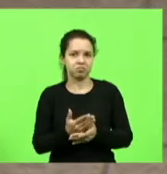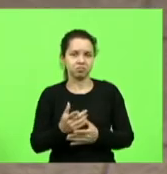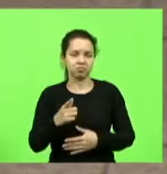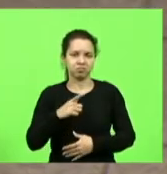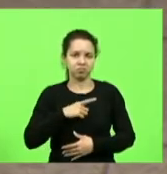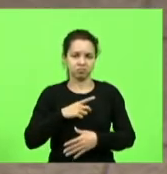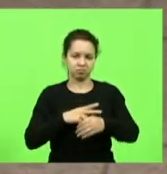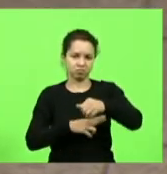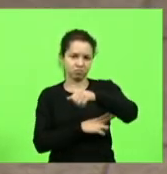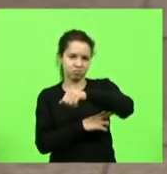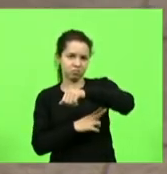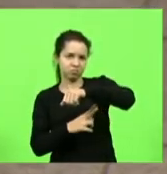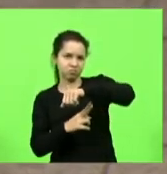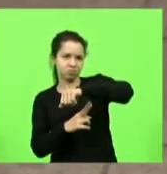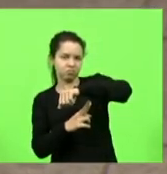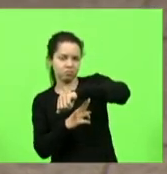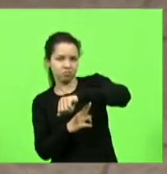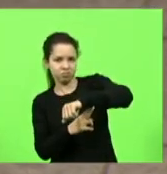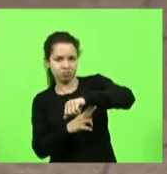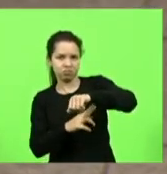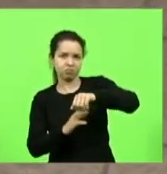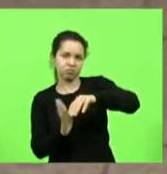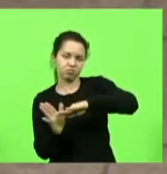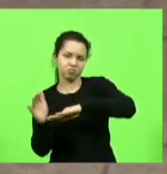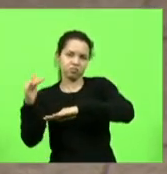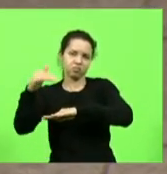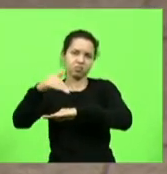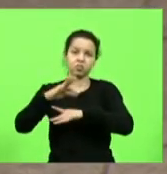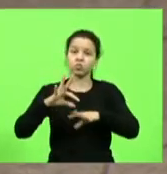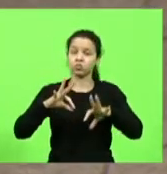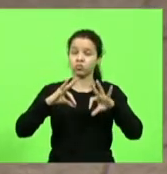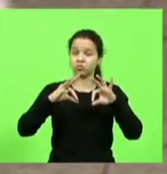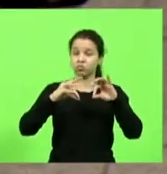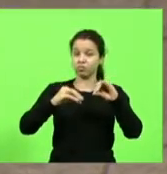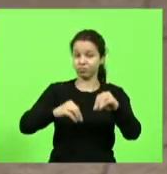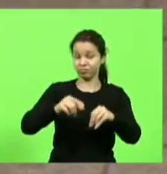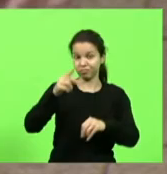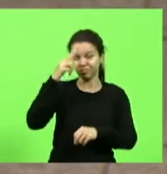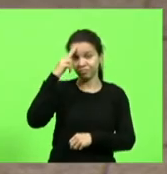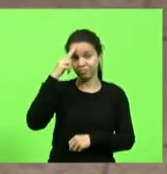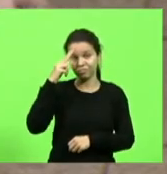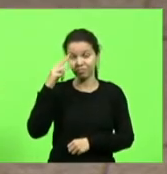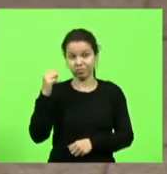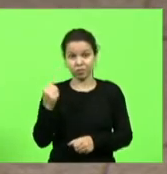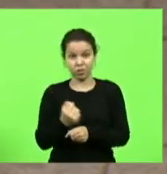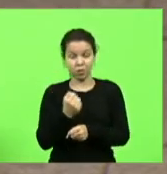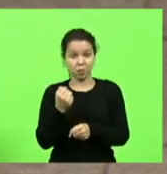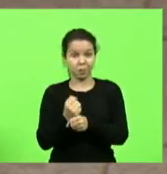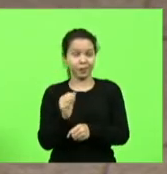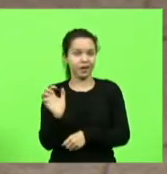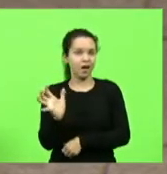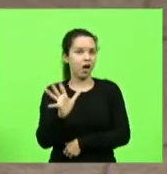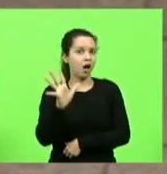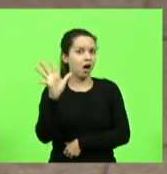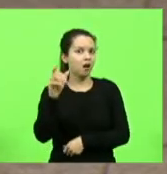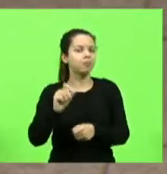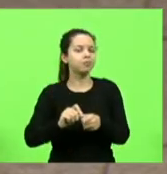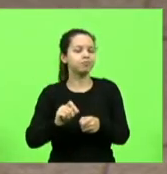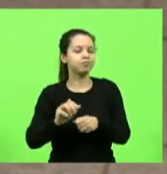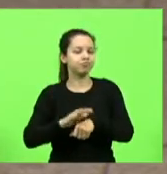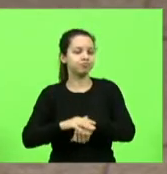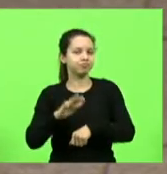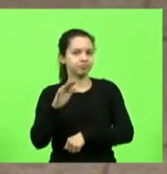elevado, ponte, né? Tudo que vocês imaginam, uma obra caríssima, está sendo feita pelo governo e